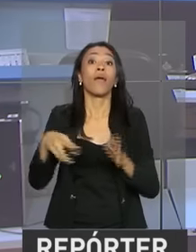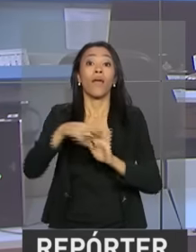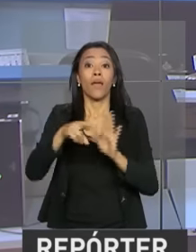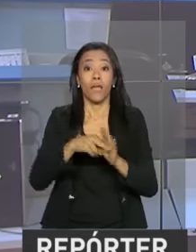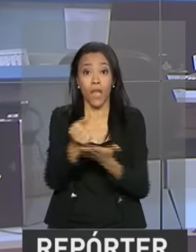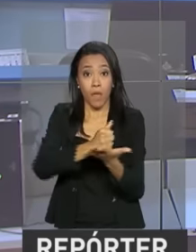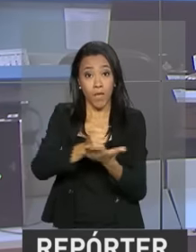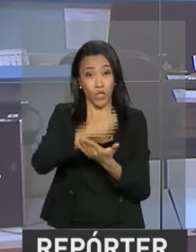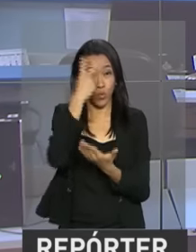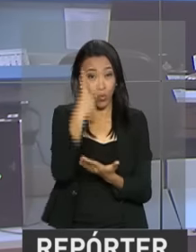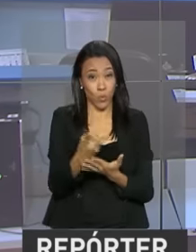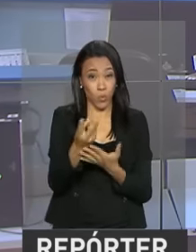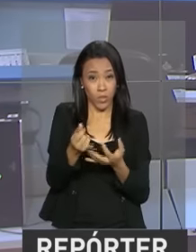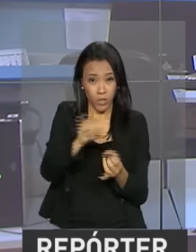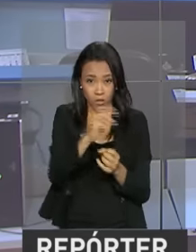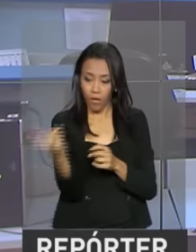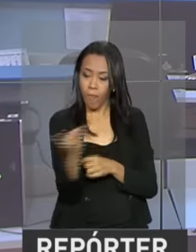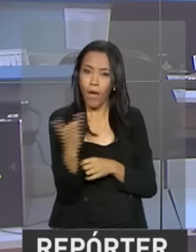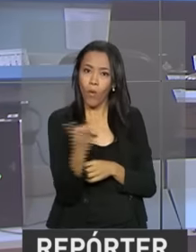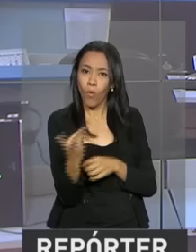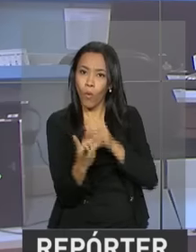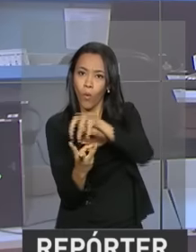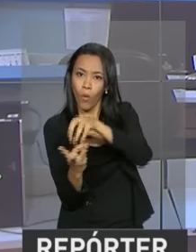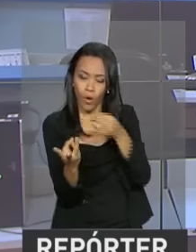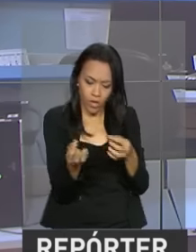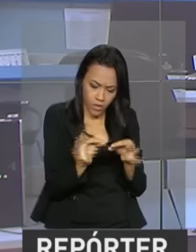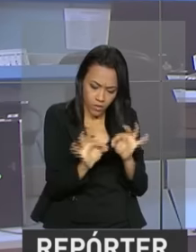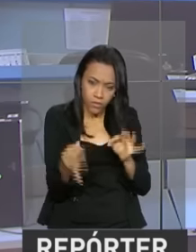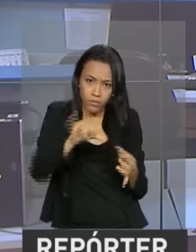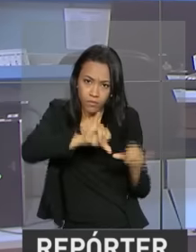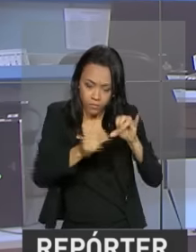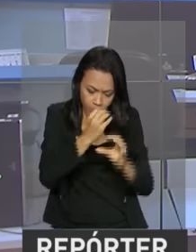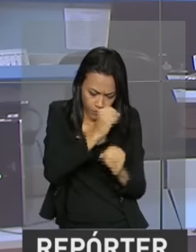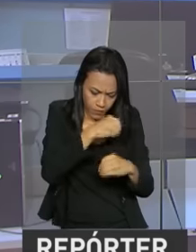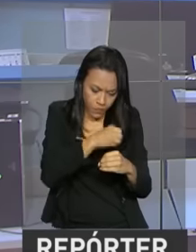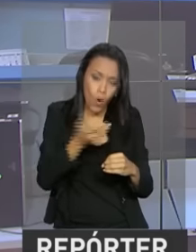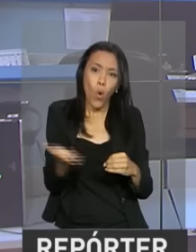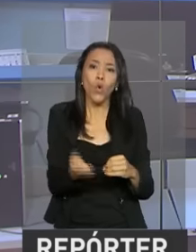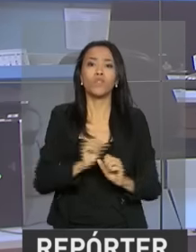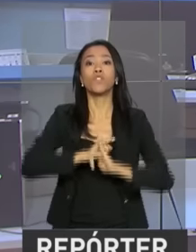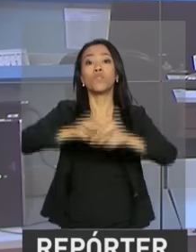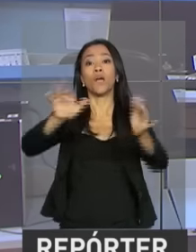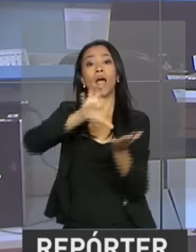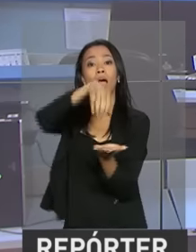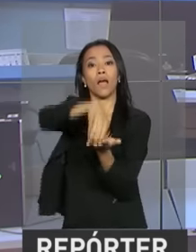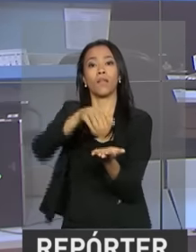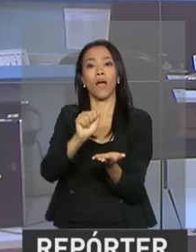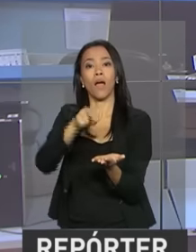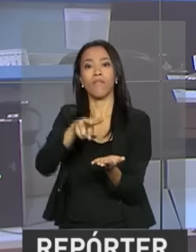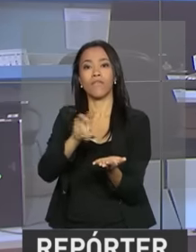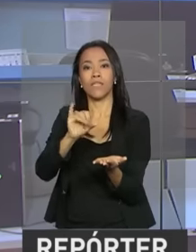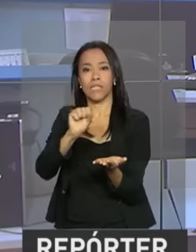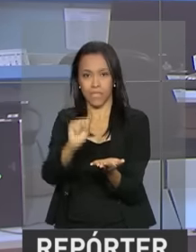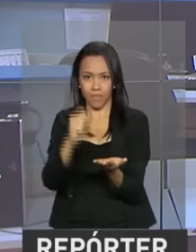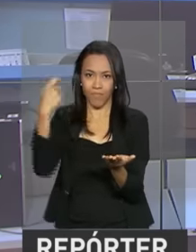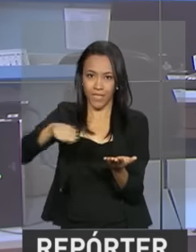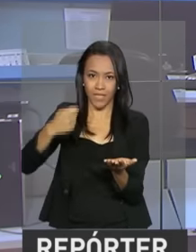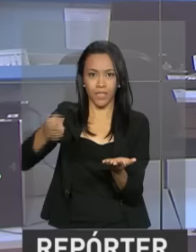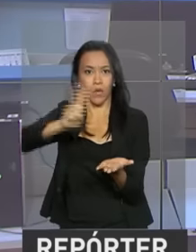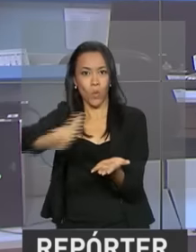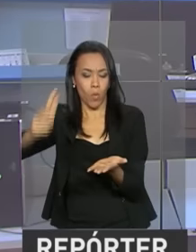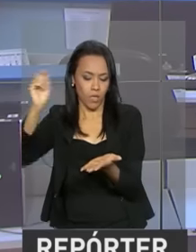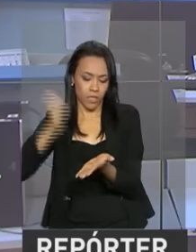substâncias presentes na maconha conforme resolução da Anvisa publicada Hoje os remédios devem ser prescritos